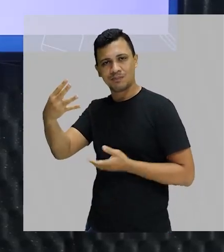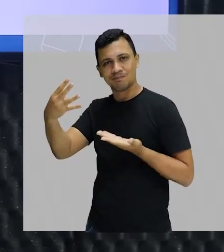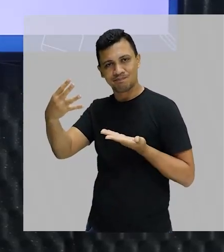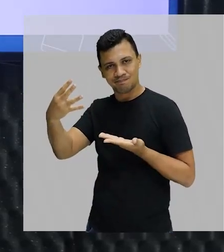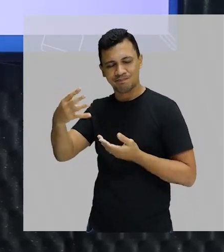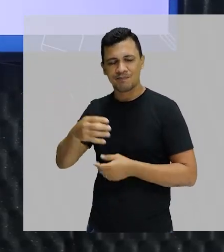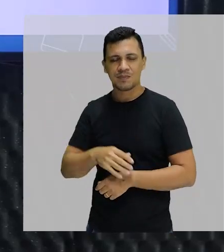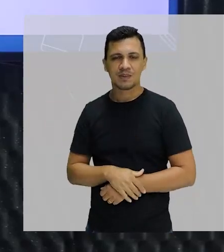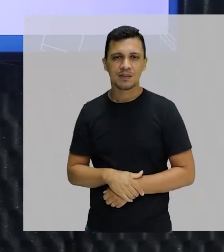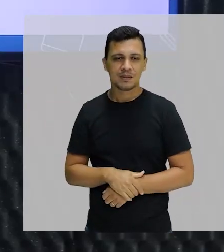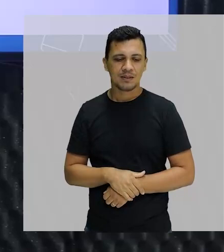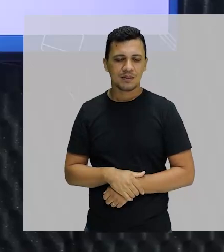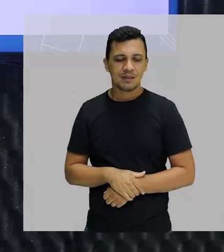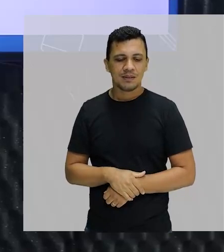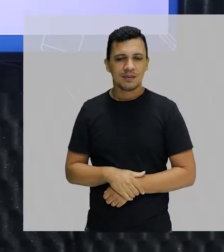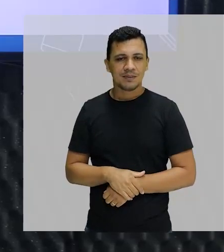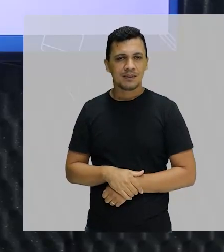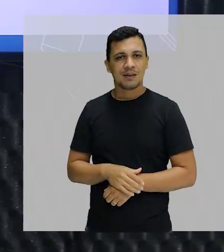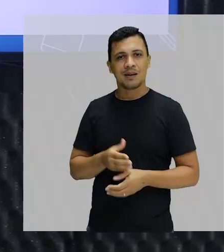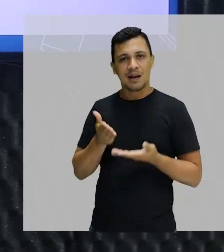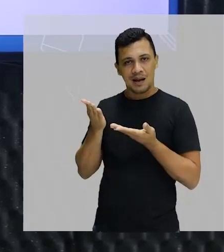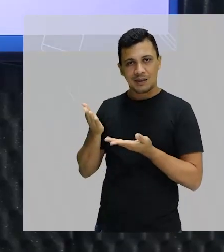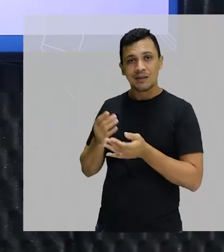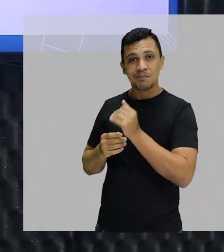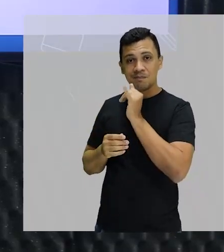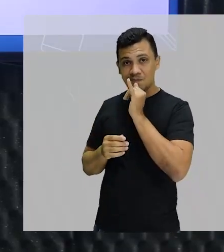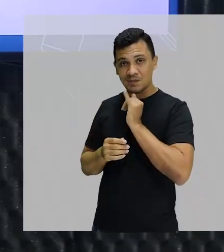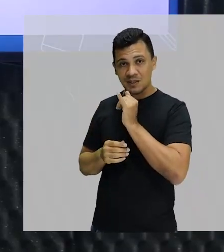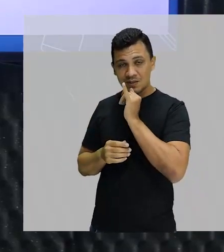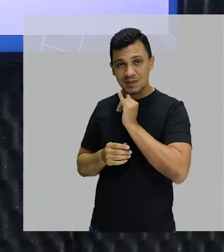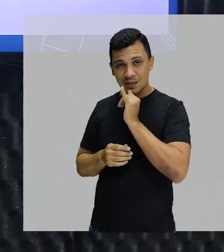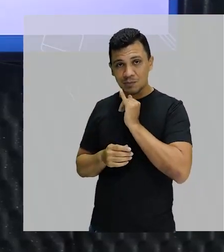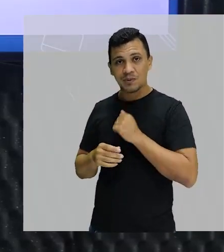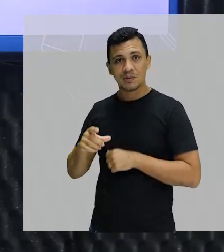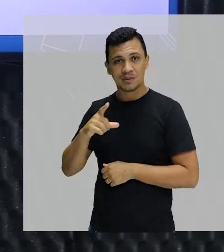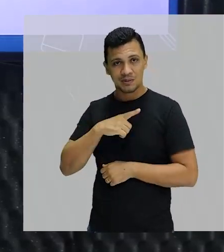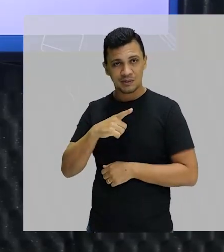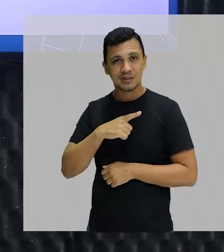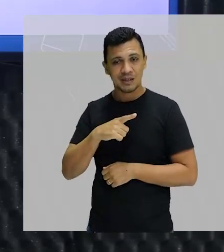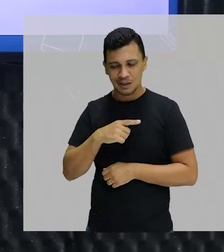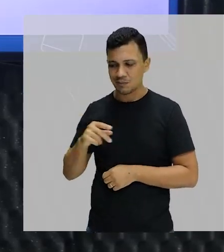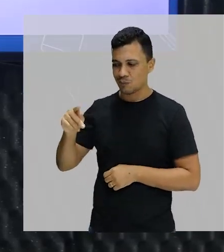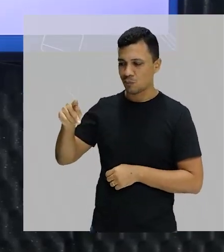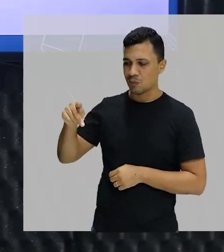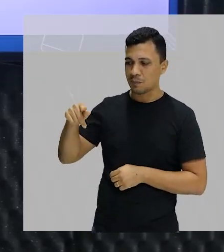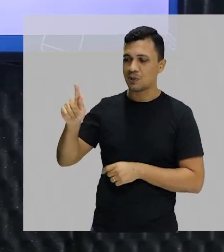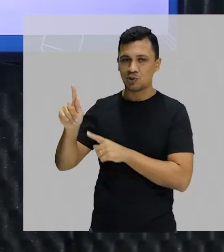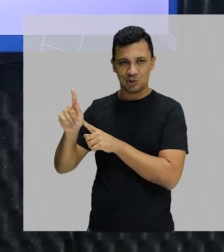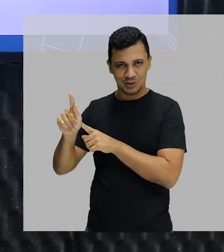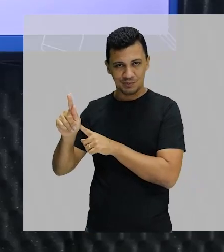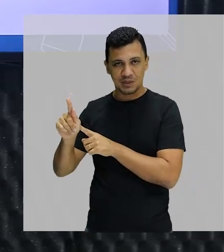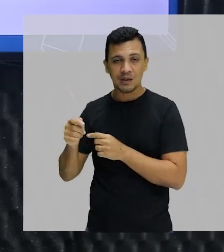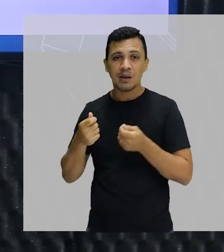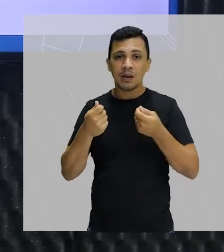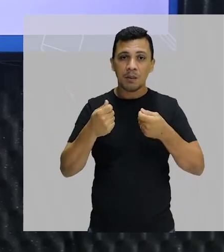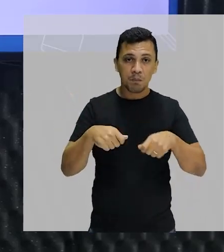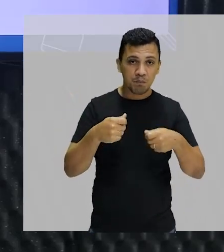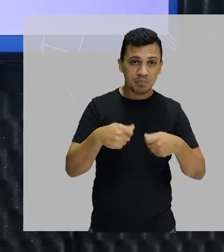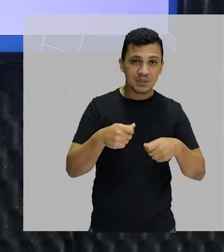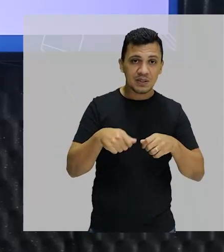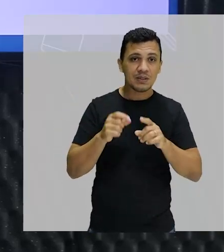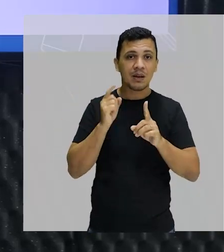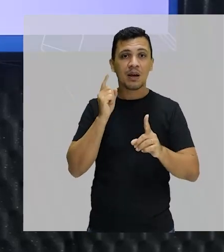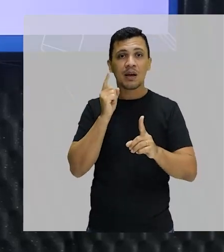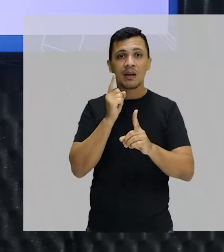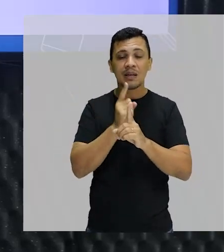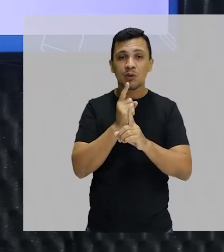16.384. Então, veja, aqui, nesse exemplo, nós, né, foi dada uma PG e nós precisávamos dizer